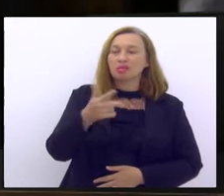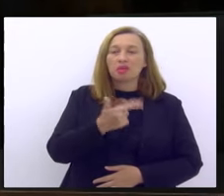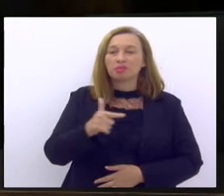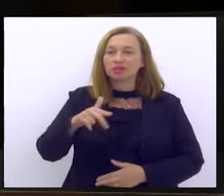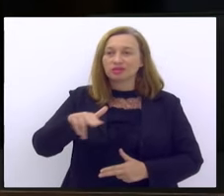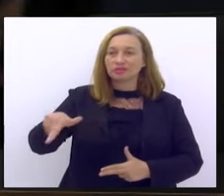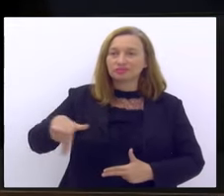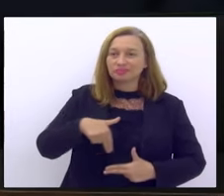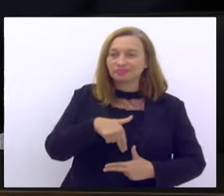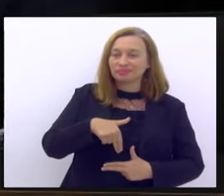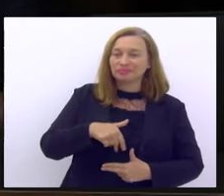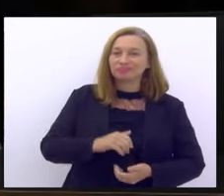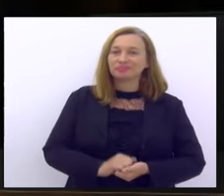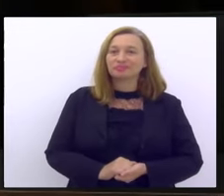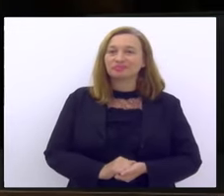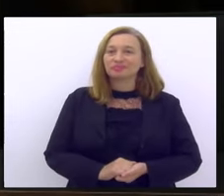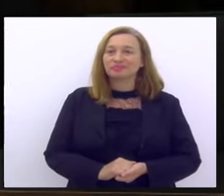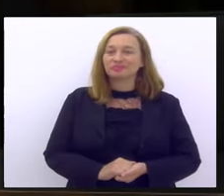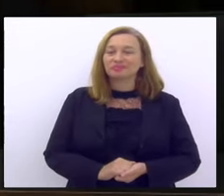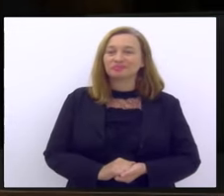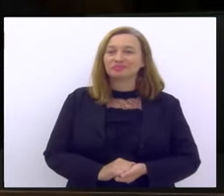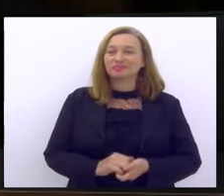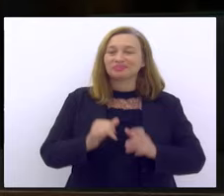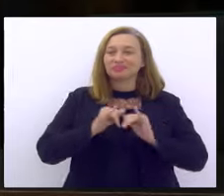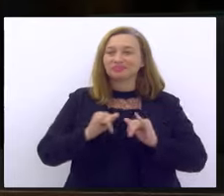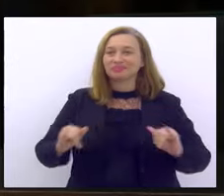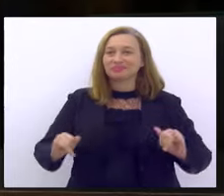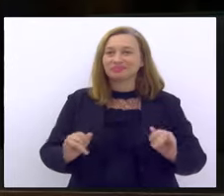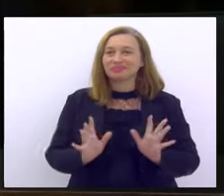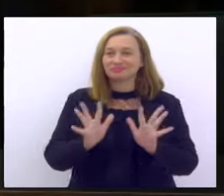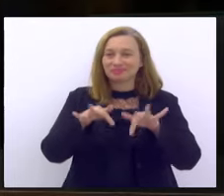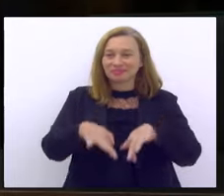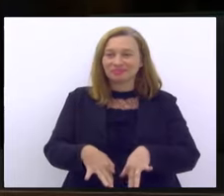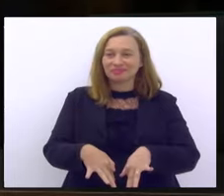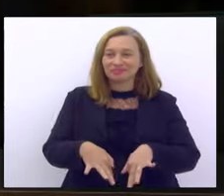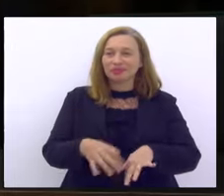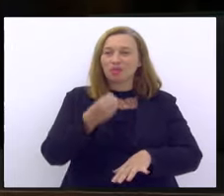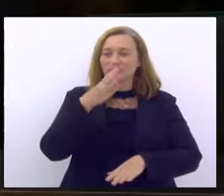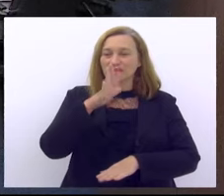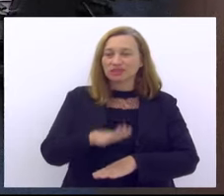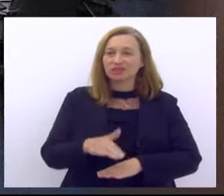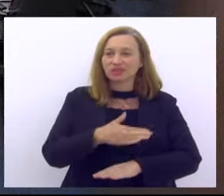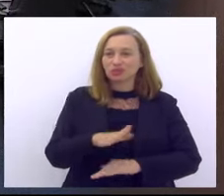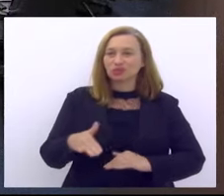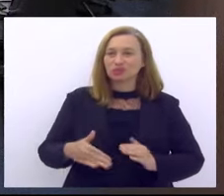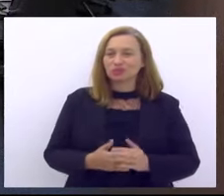mais oradores inscritos, declaro encerrada essa sessão. Boa tarde a todos.